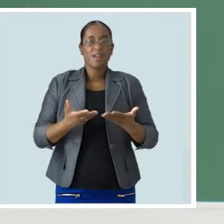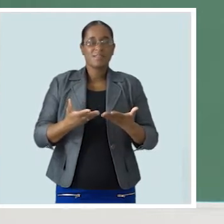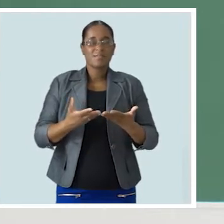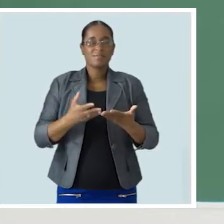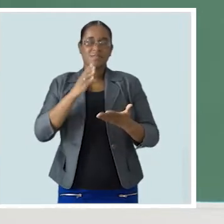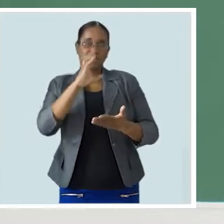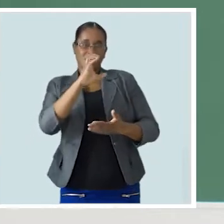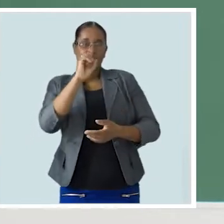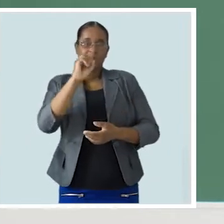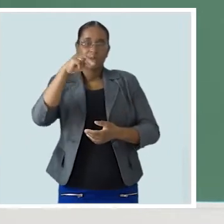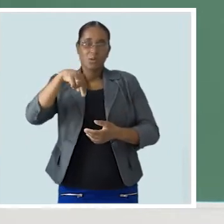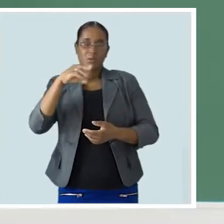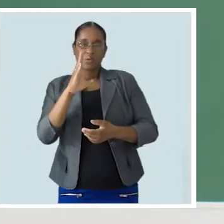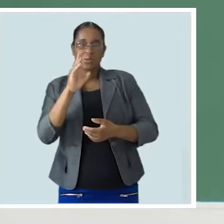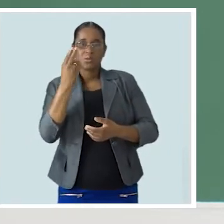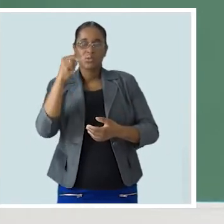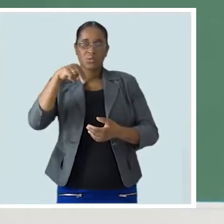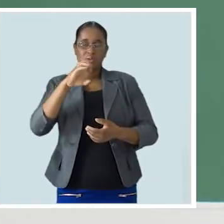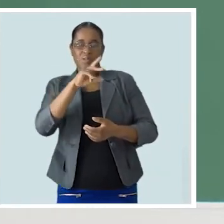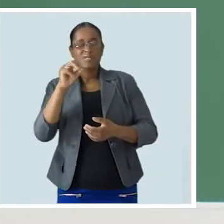Conjunção. Muito bem.